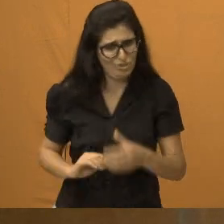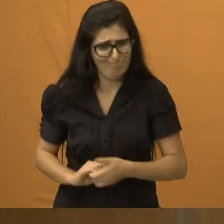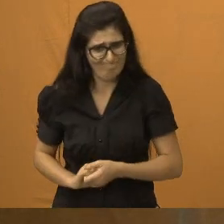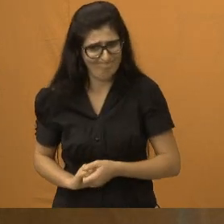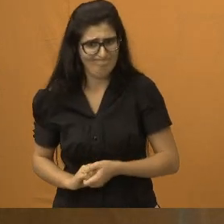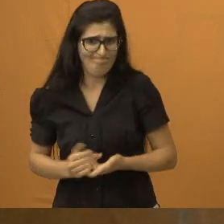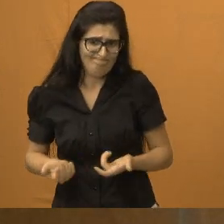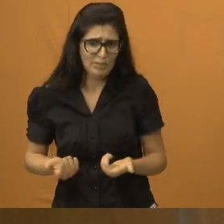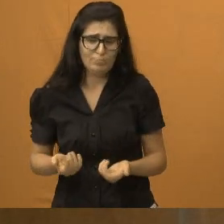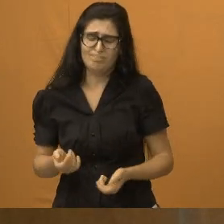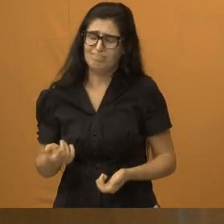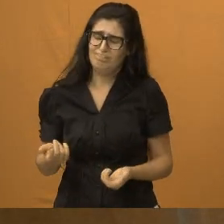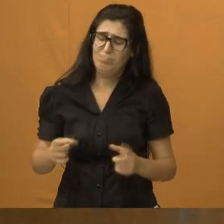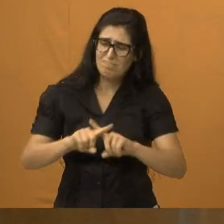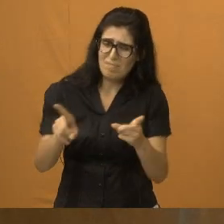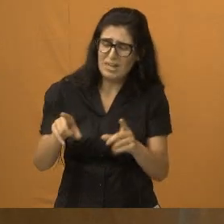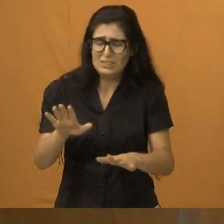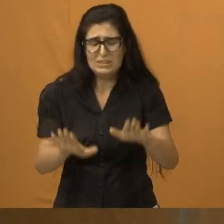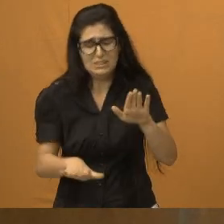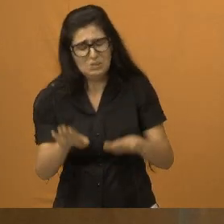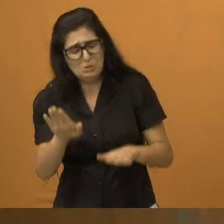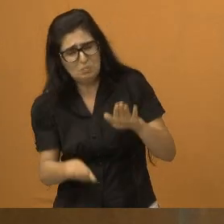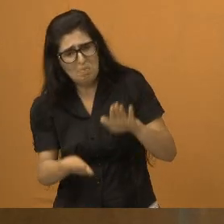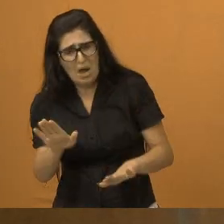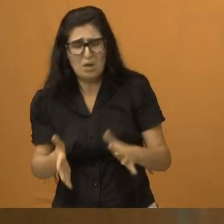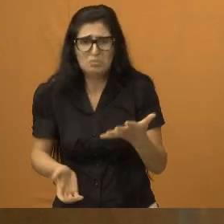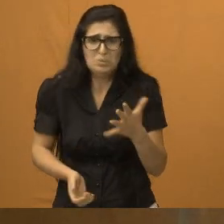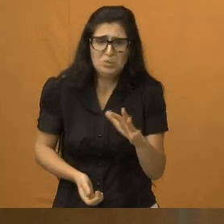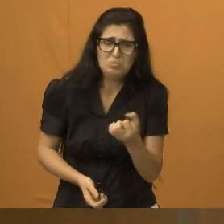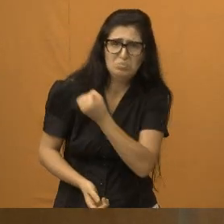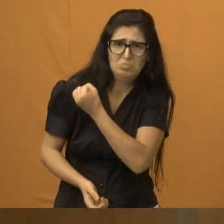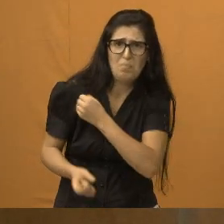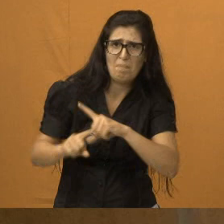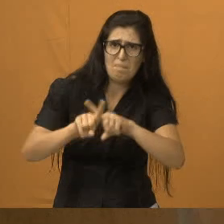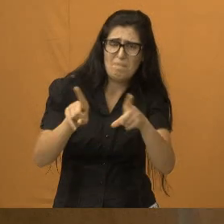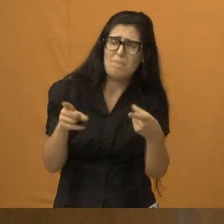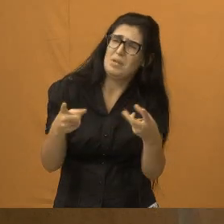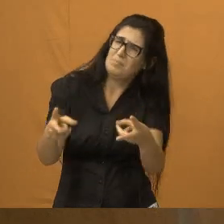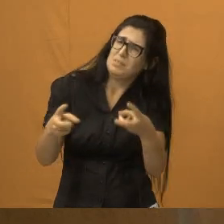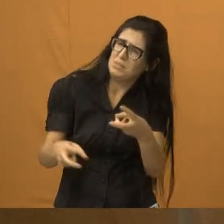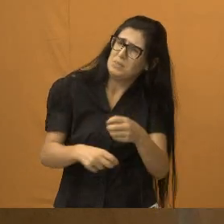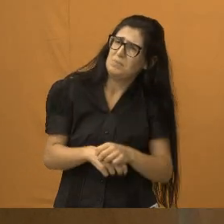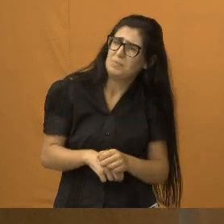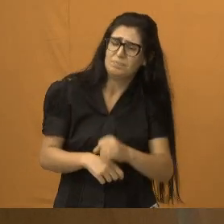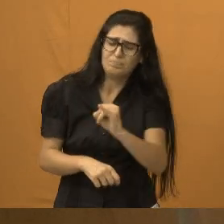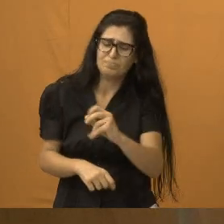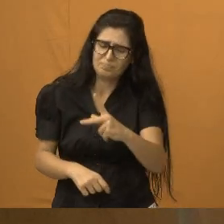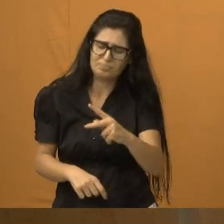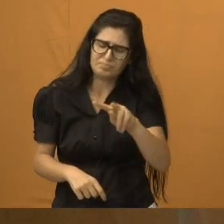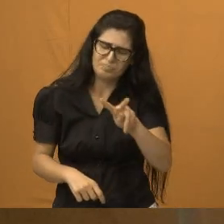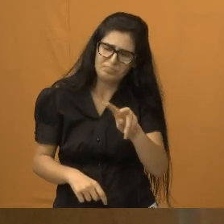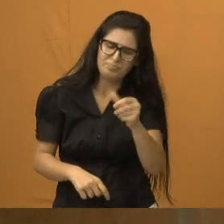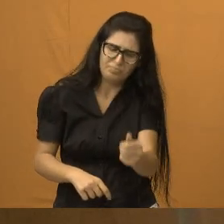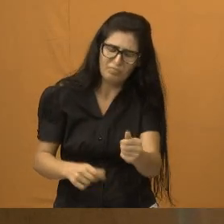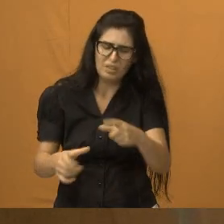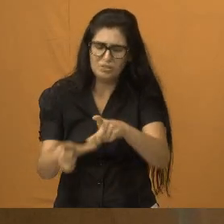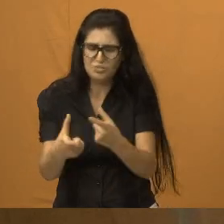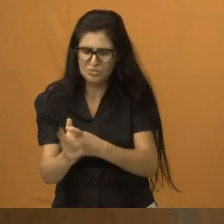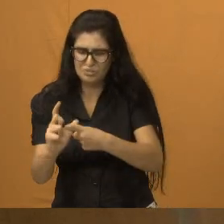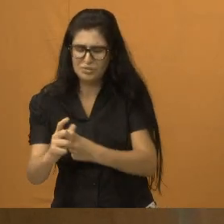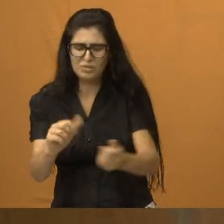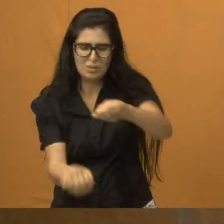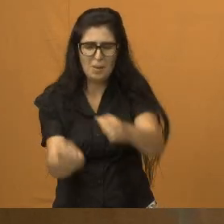consegue avaliar a sua plenitude sempre. Mas se nós olharmos aqui esse número PVA, nós atingimos